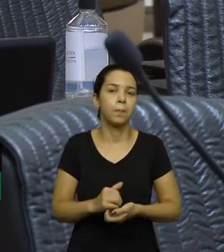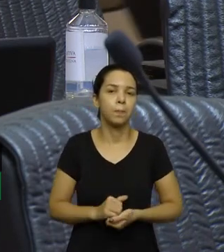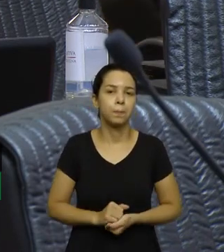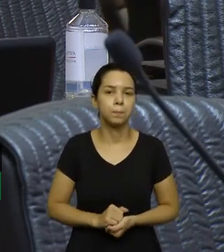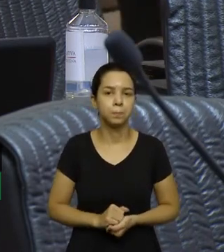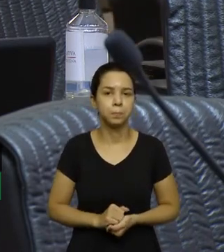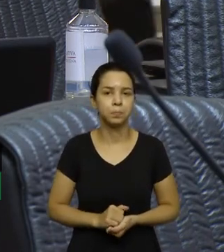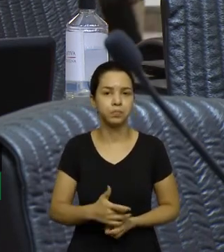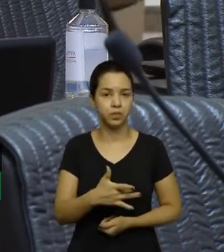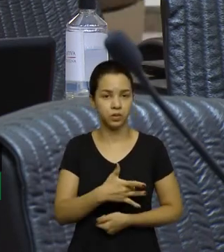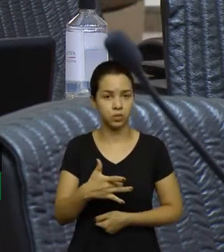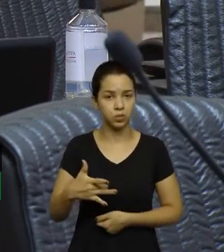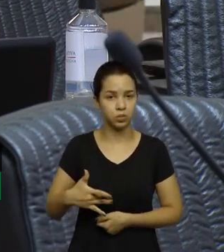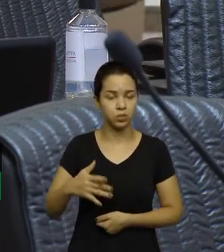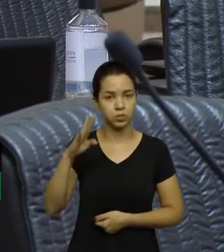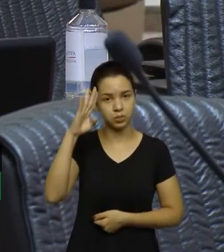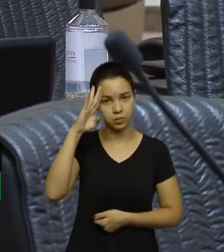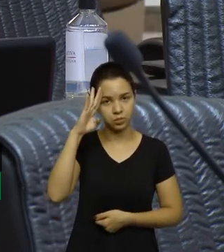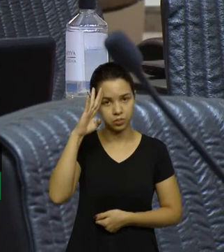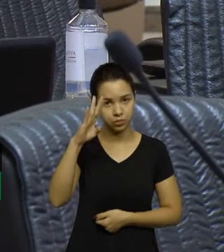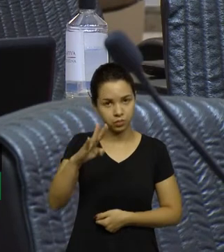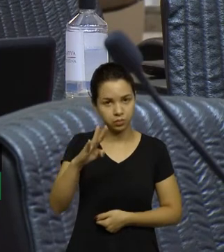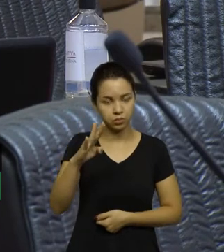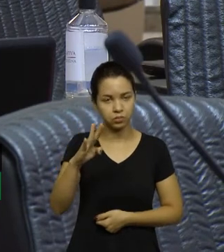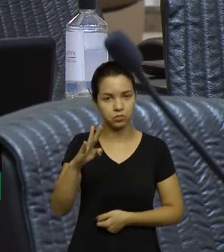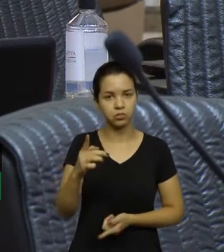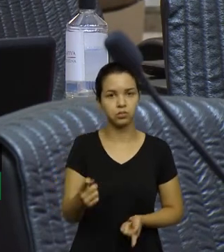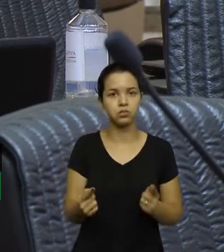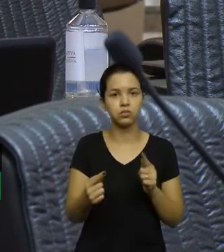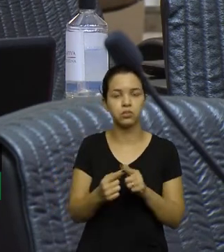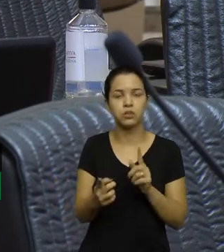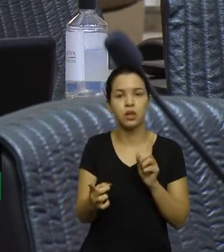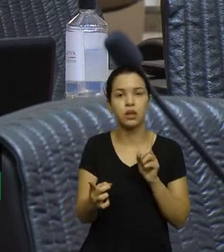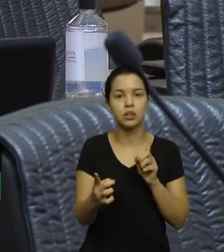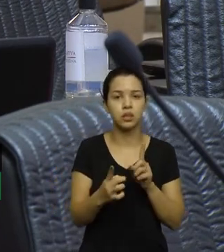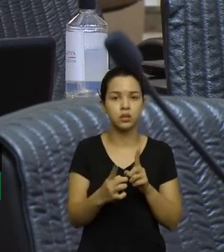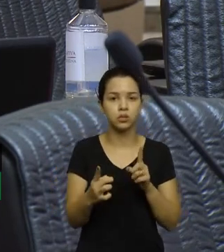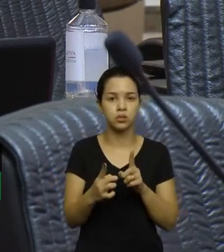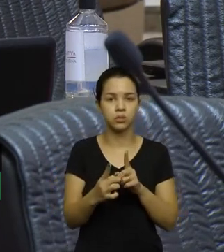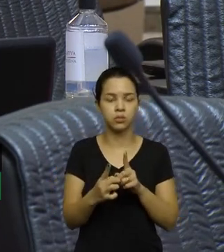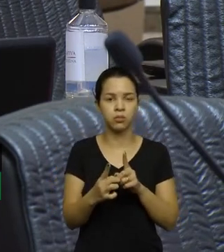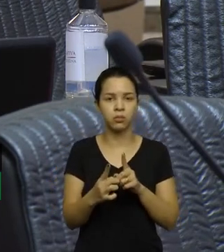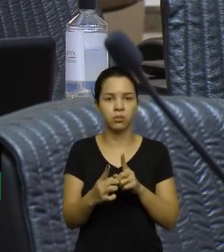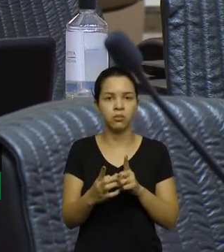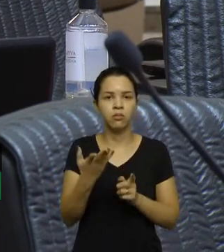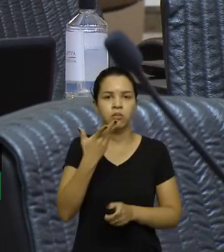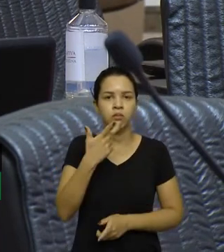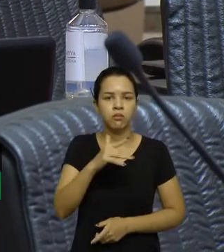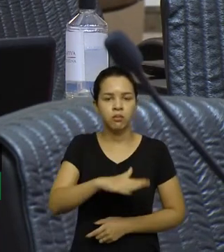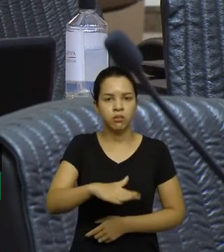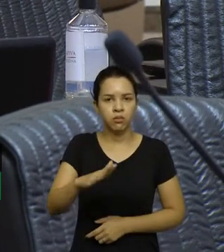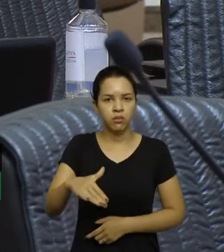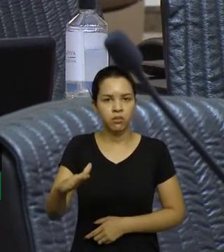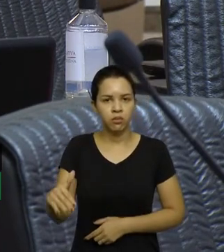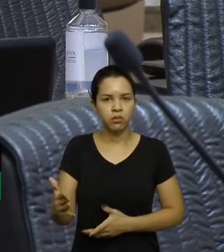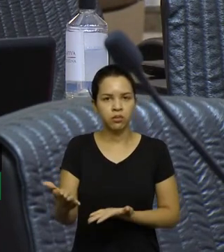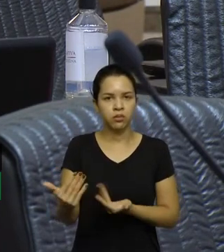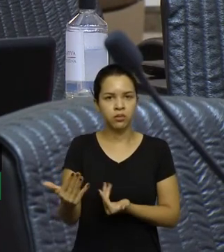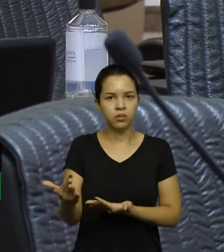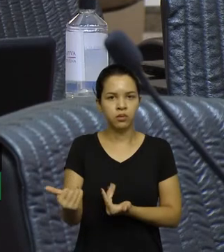na saúde, principalmente que concerne ao atendimento à criança, ao adolescente